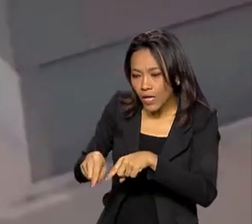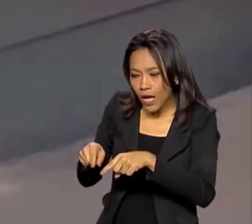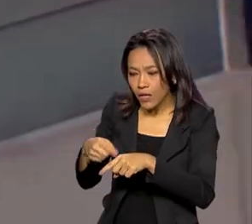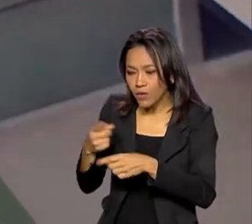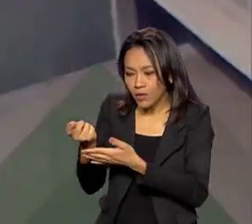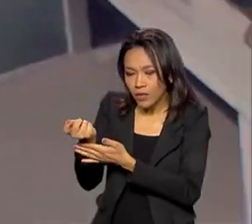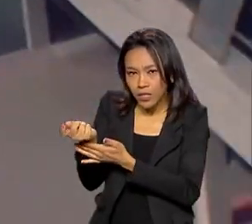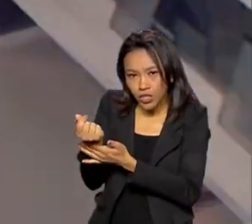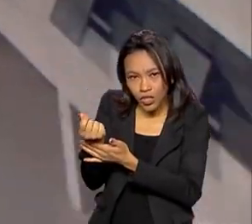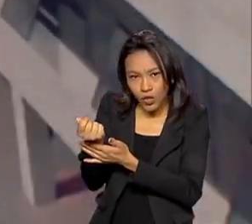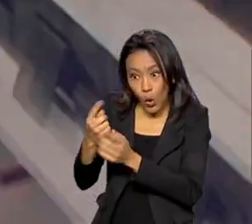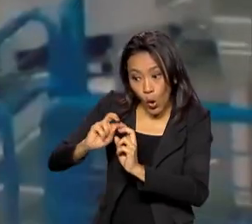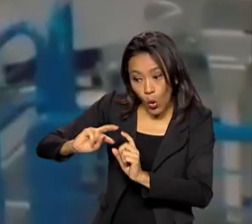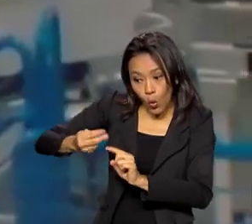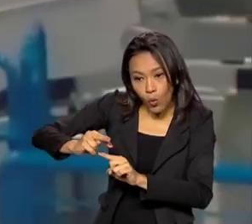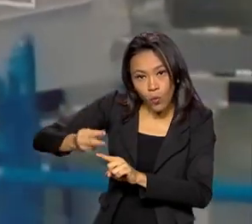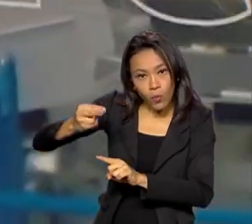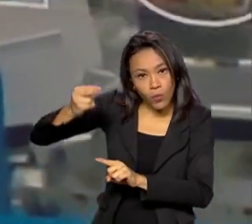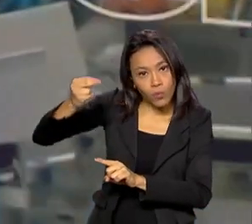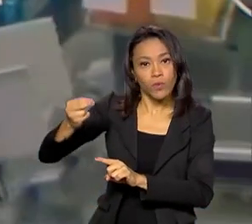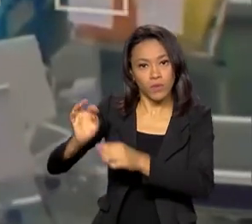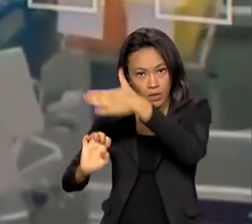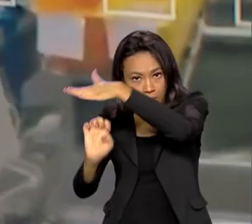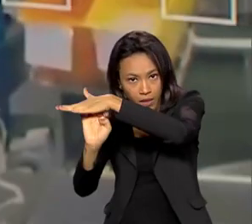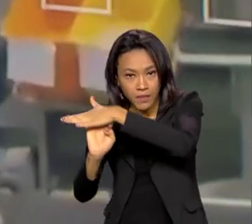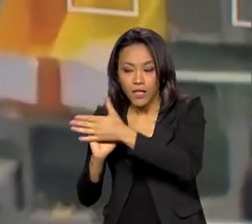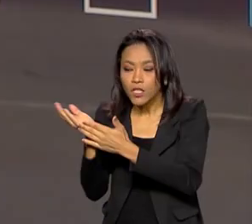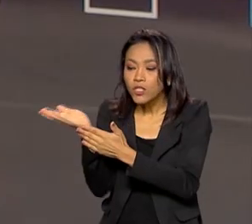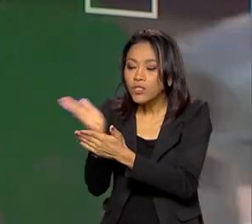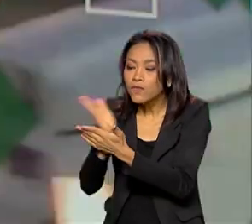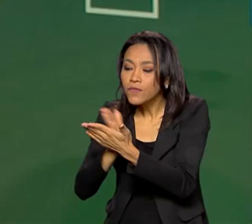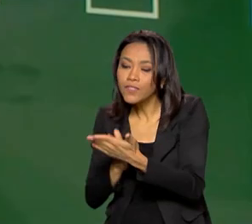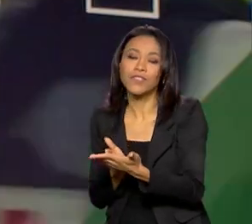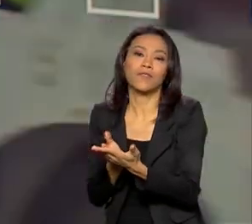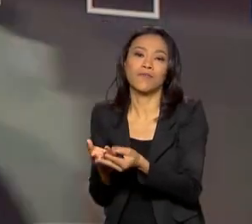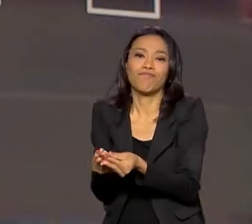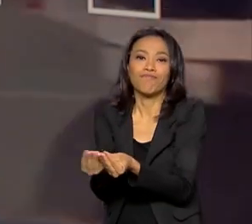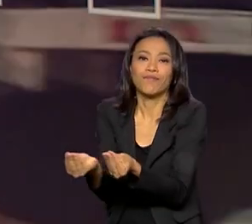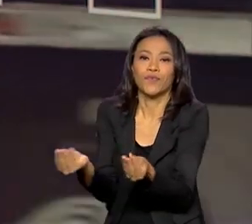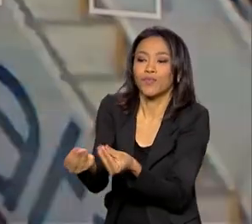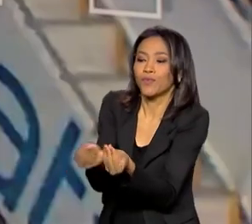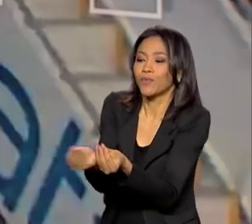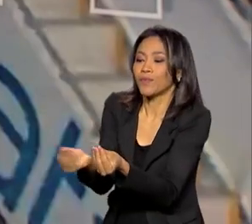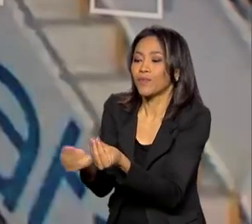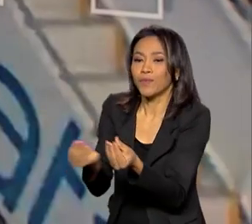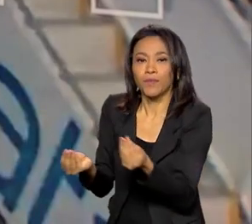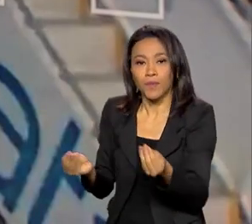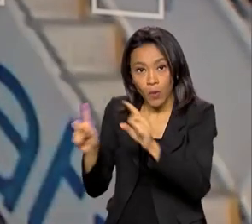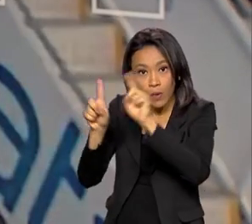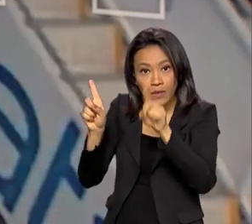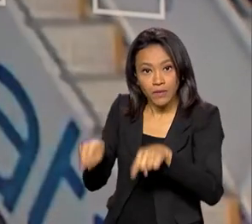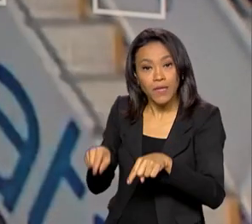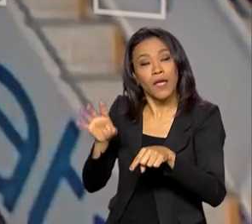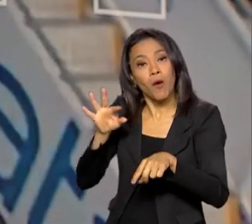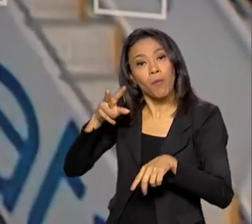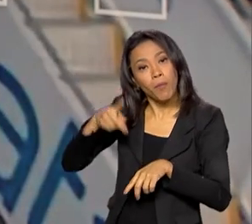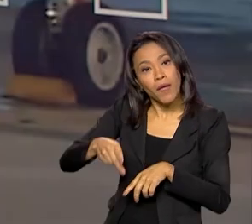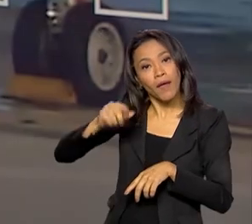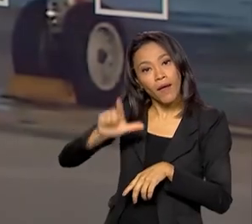ao pagamento de lucros e a participação de lucros e resultados, que é o que a gente chama de